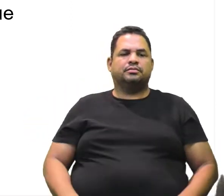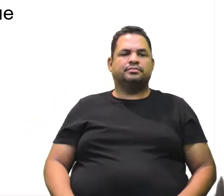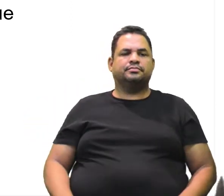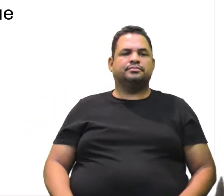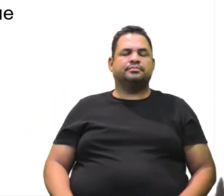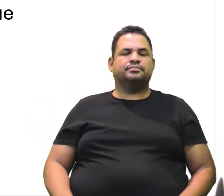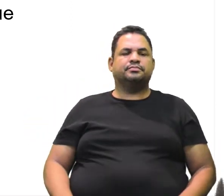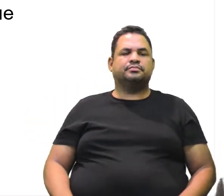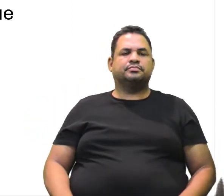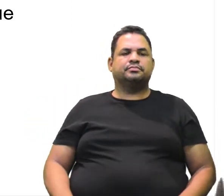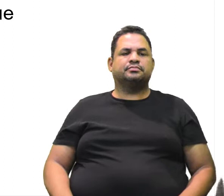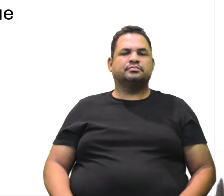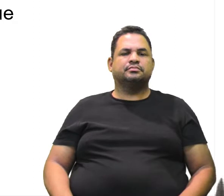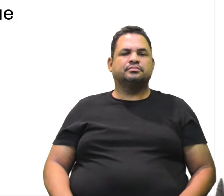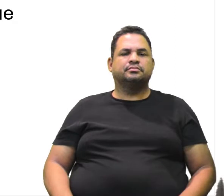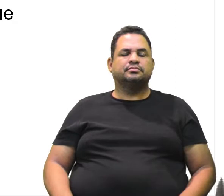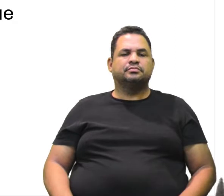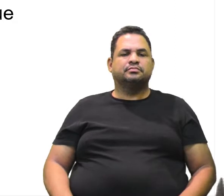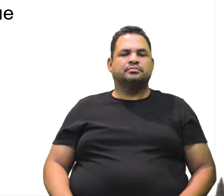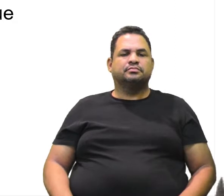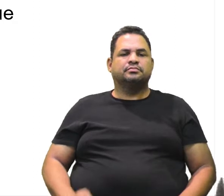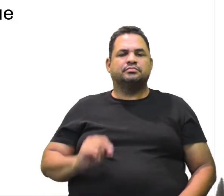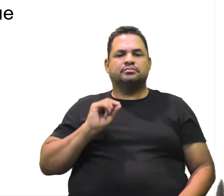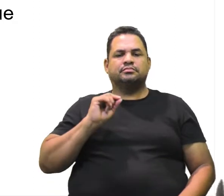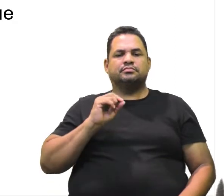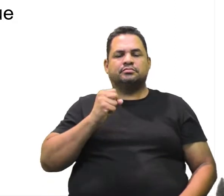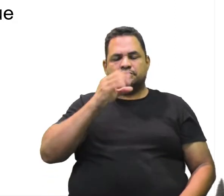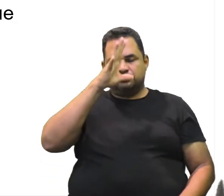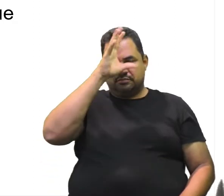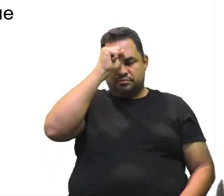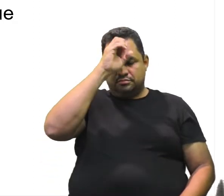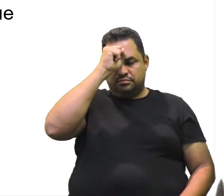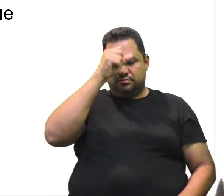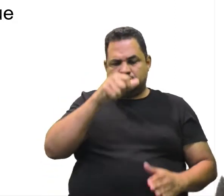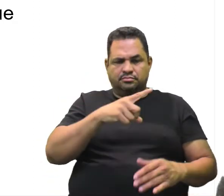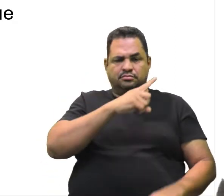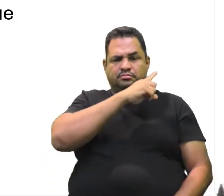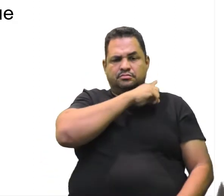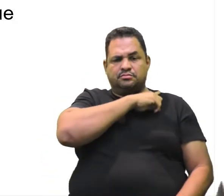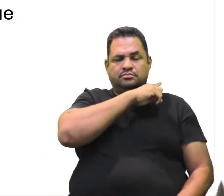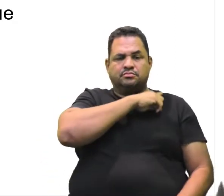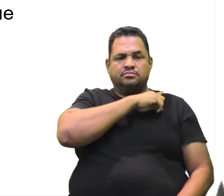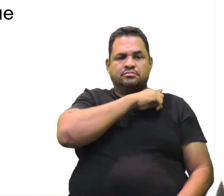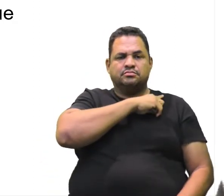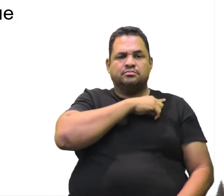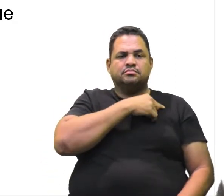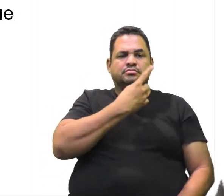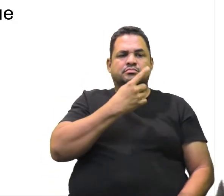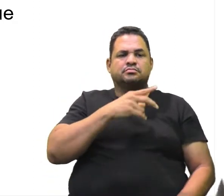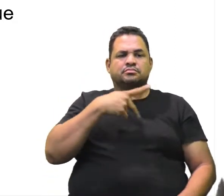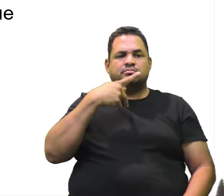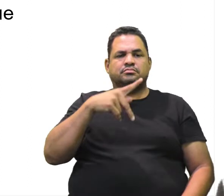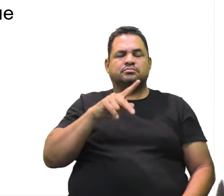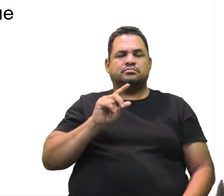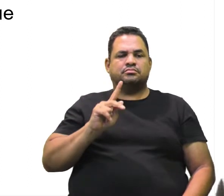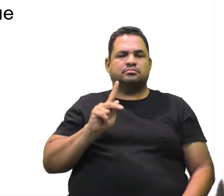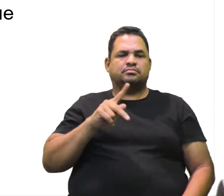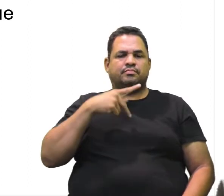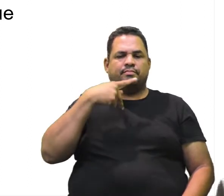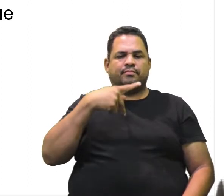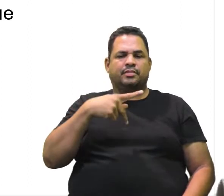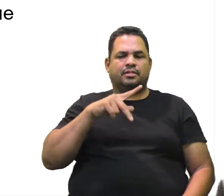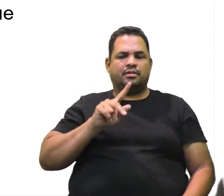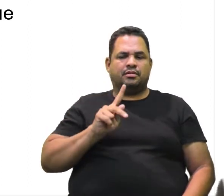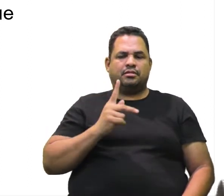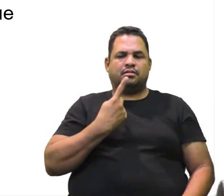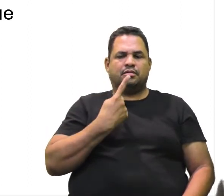Então, olha só, aqui vocês aprenderam lá do primeiro ano sobre pH, né? Que